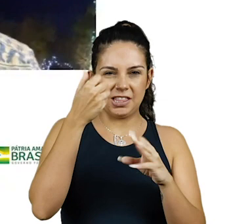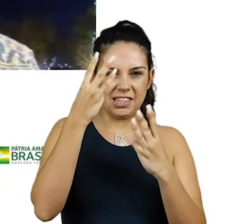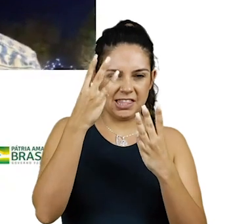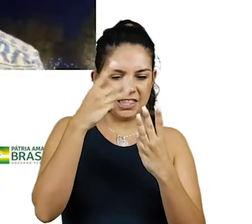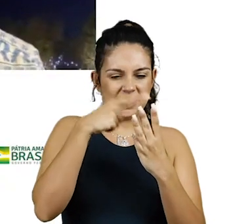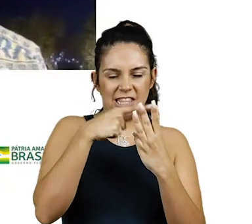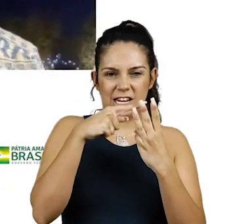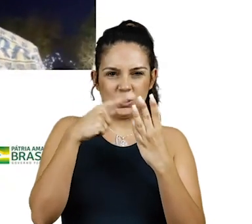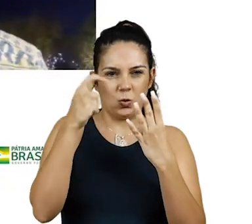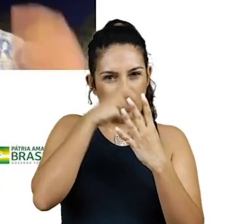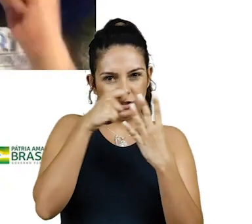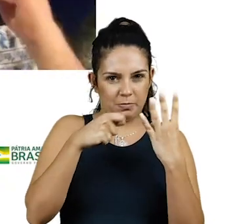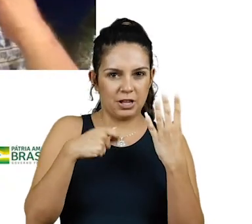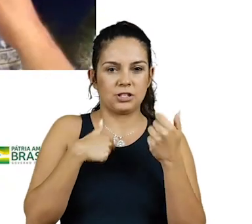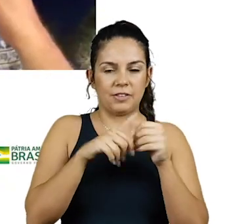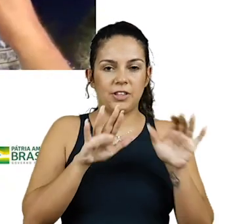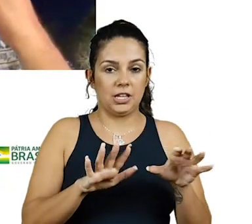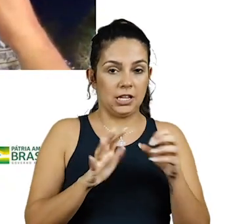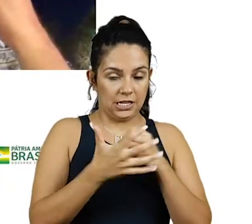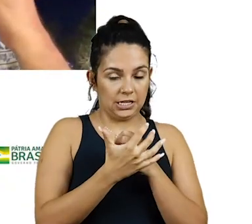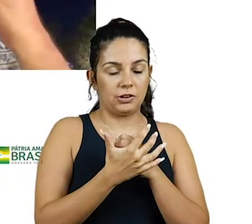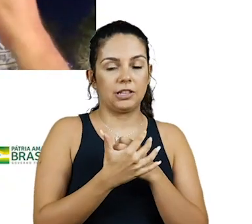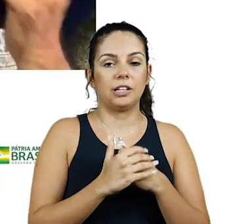4 meses da quarentena,